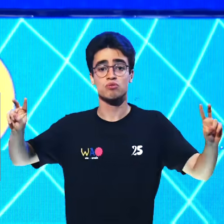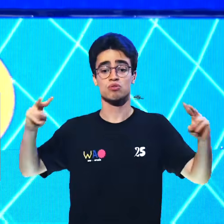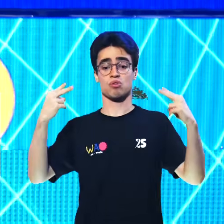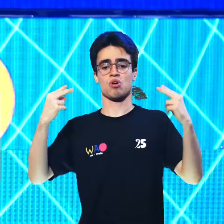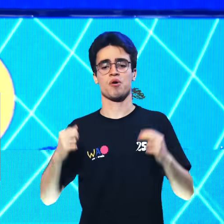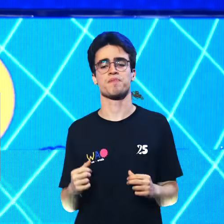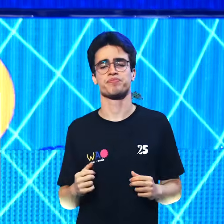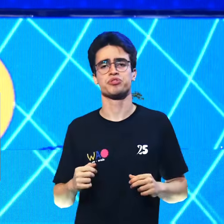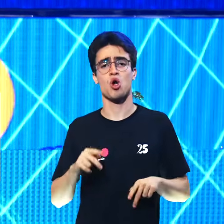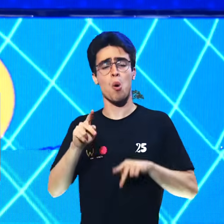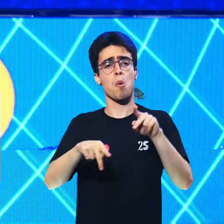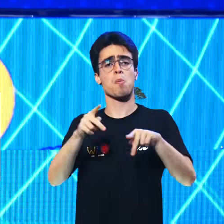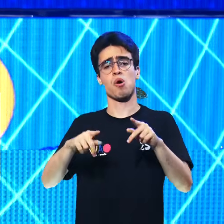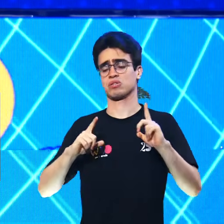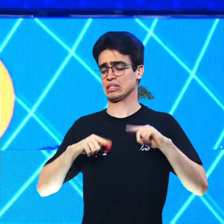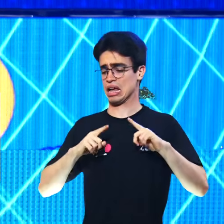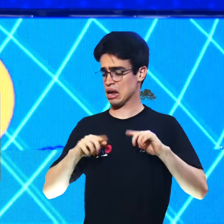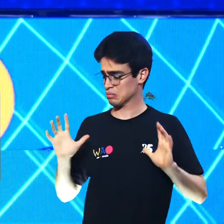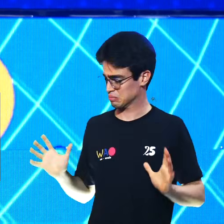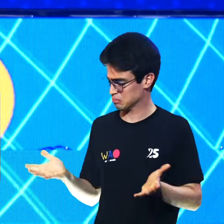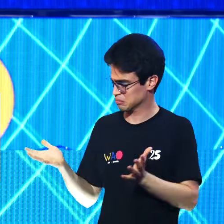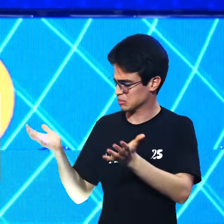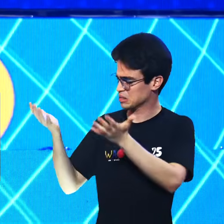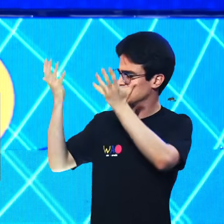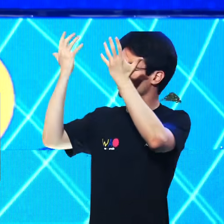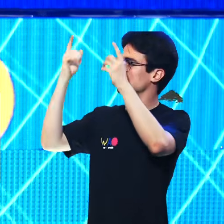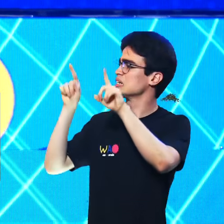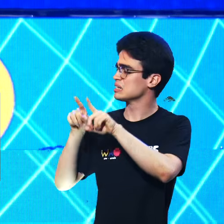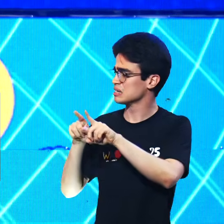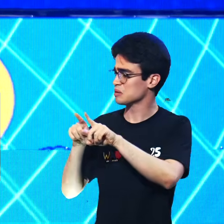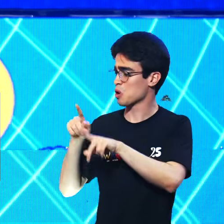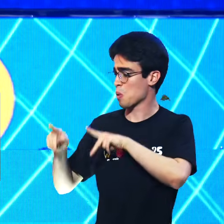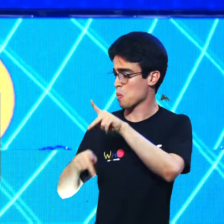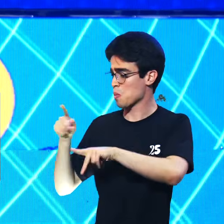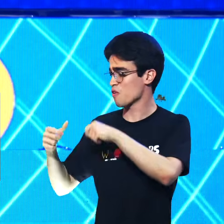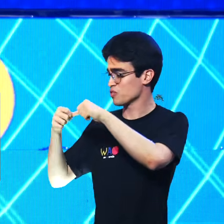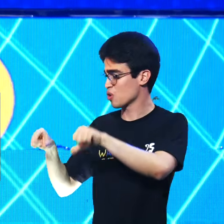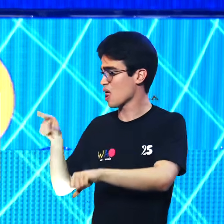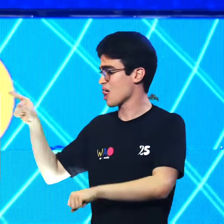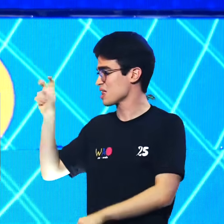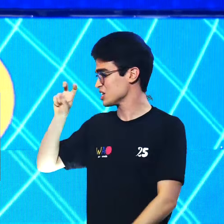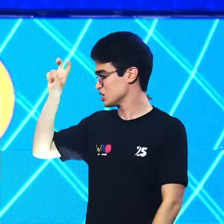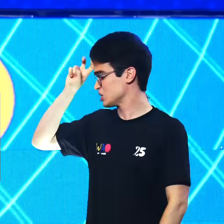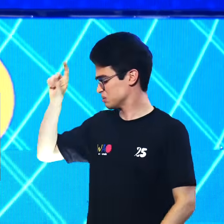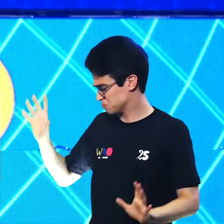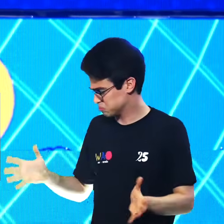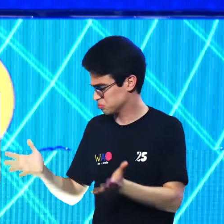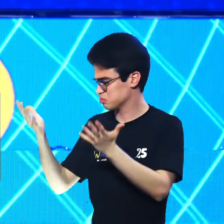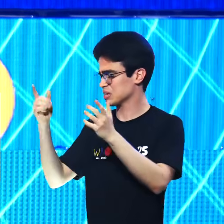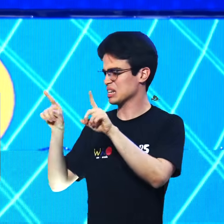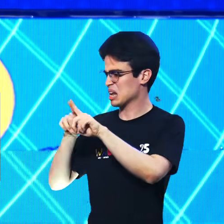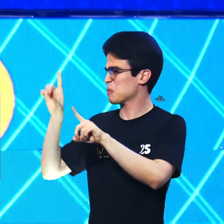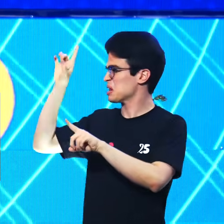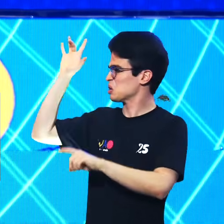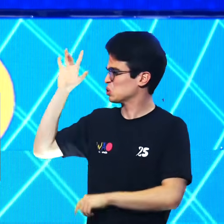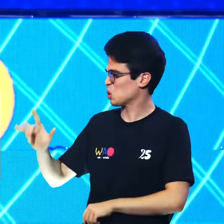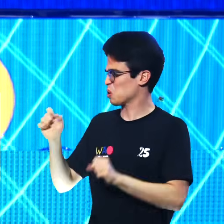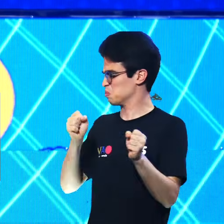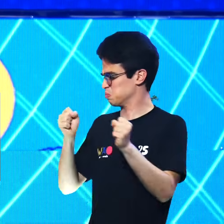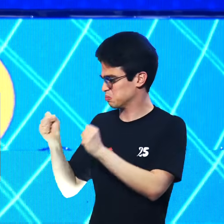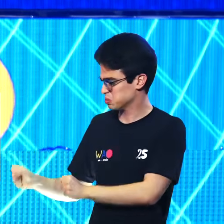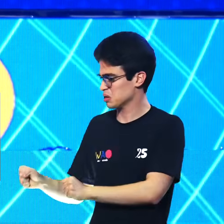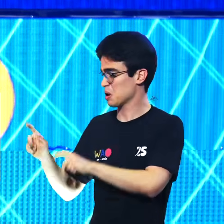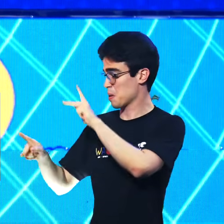nossos antepassados e exaltou o povo durante a sua permanência no Egito. Com grande poder os fez sair daquele país